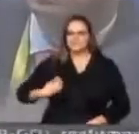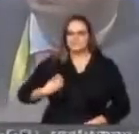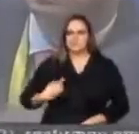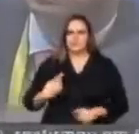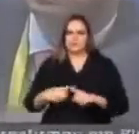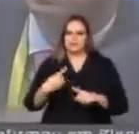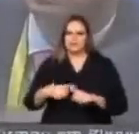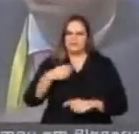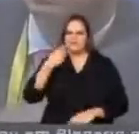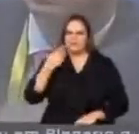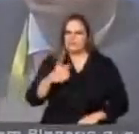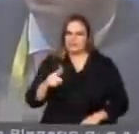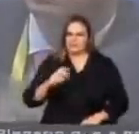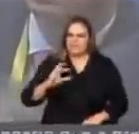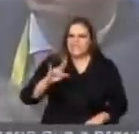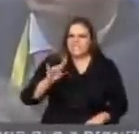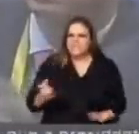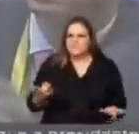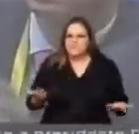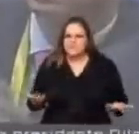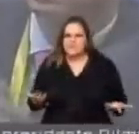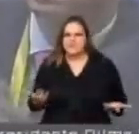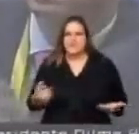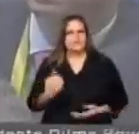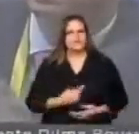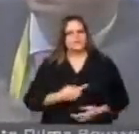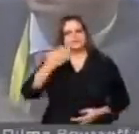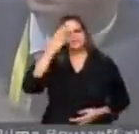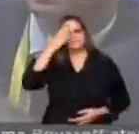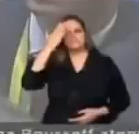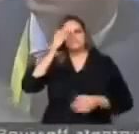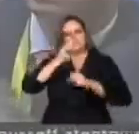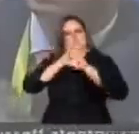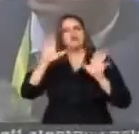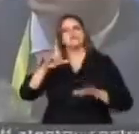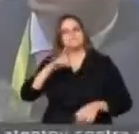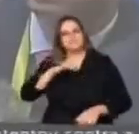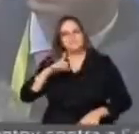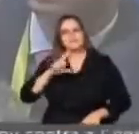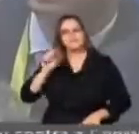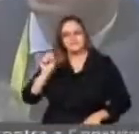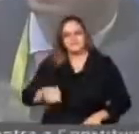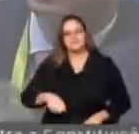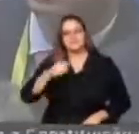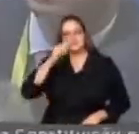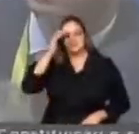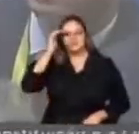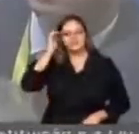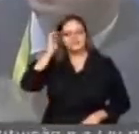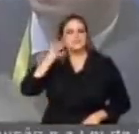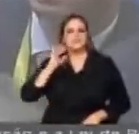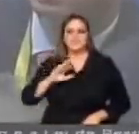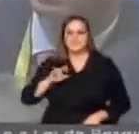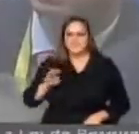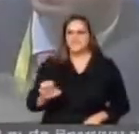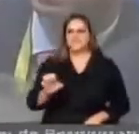que não existe crime. E estamos convencidos que existe sim uma configuração do crime